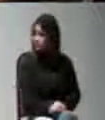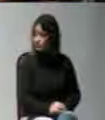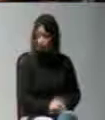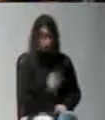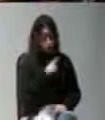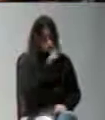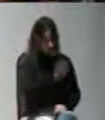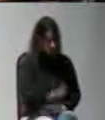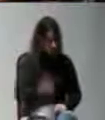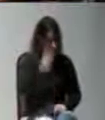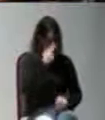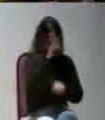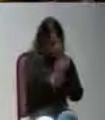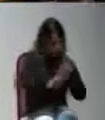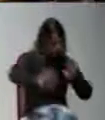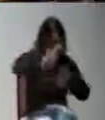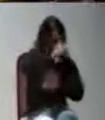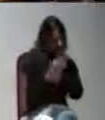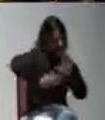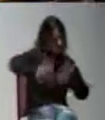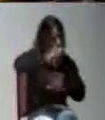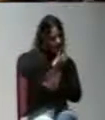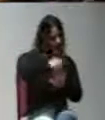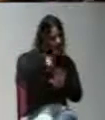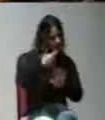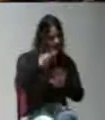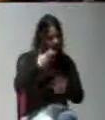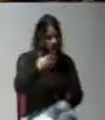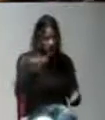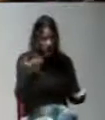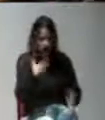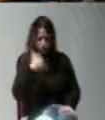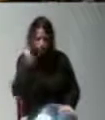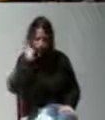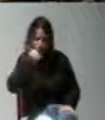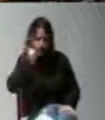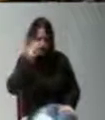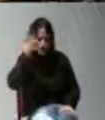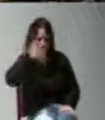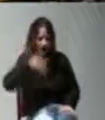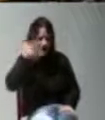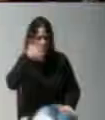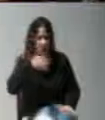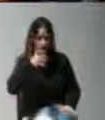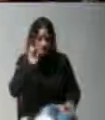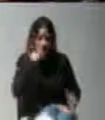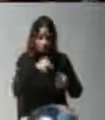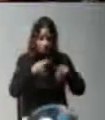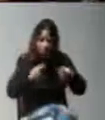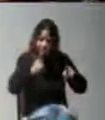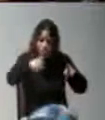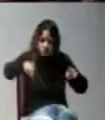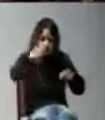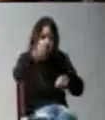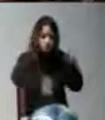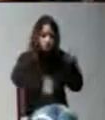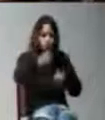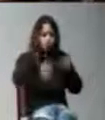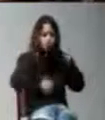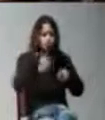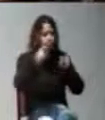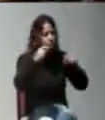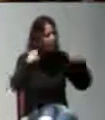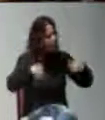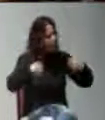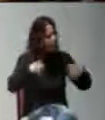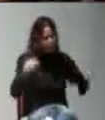E tendo esse cenário como pano de fundo, eu gostaria de encaminhar minha fala no sentido de discutir uma questão que reputo necessária e fundamental